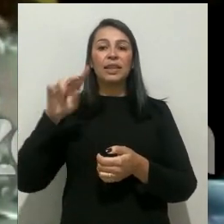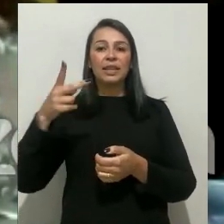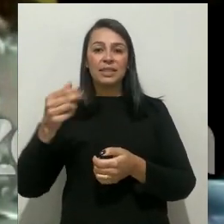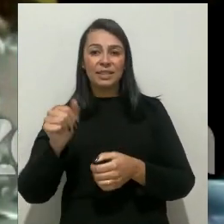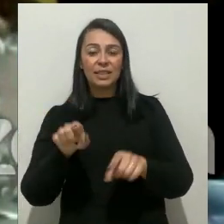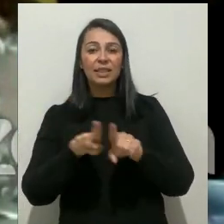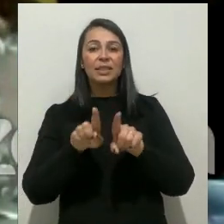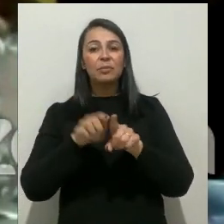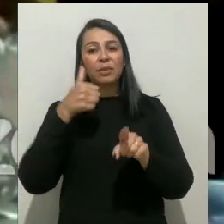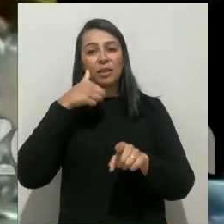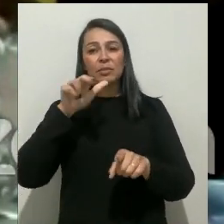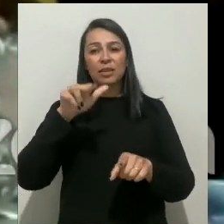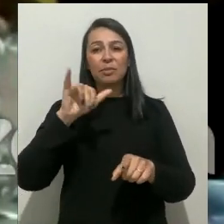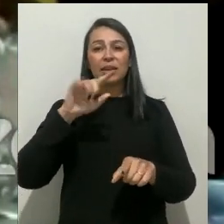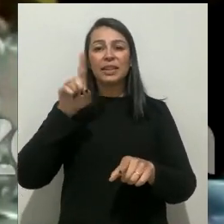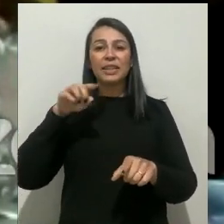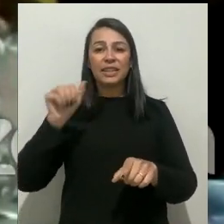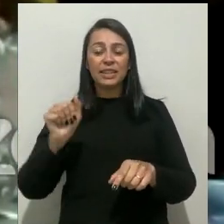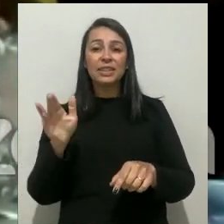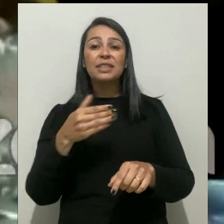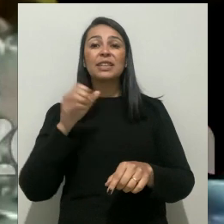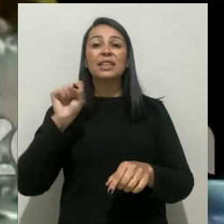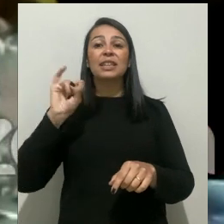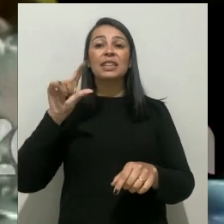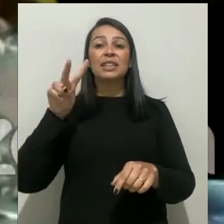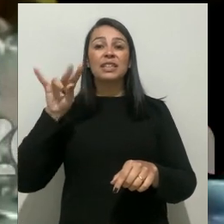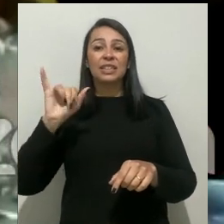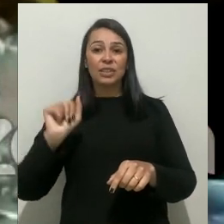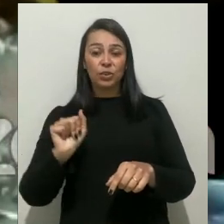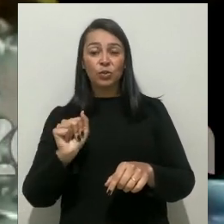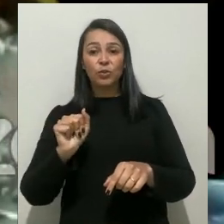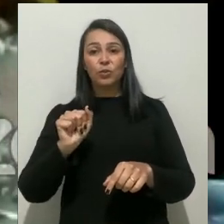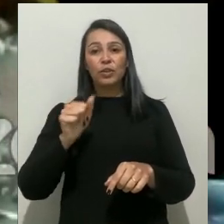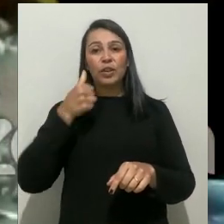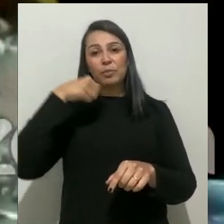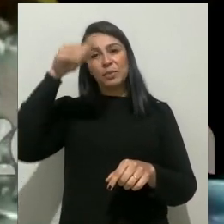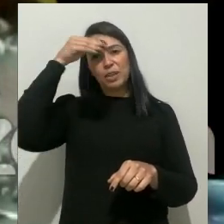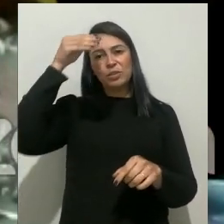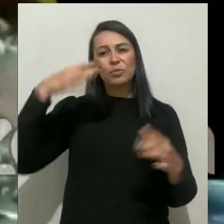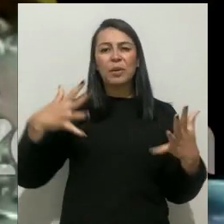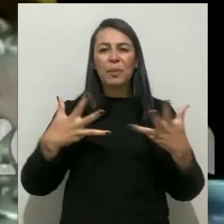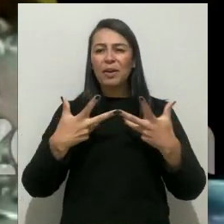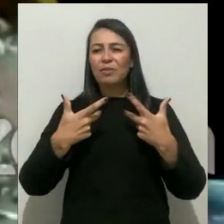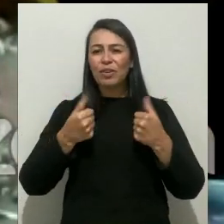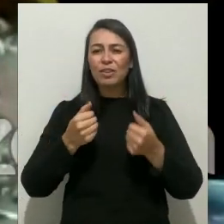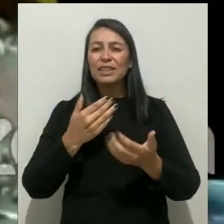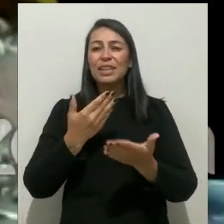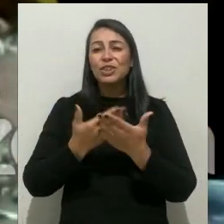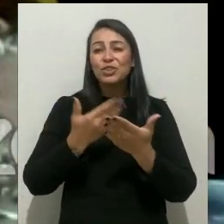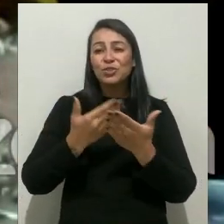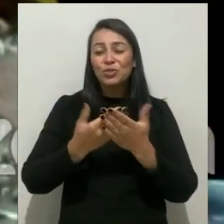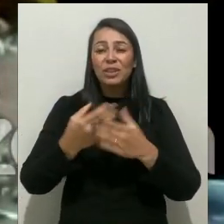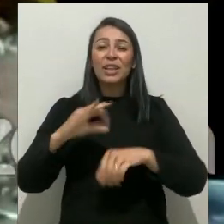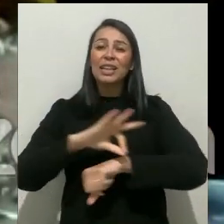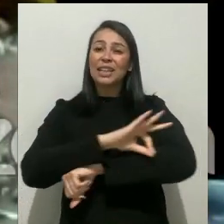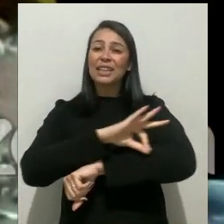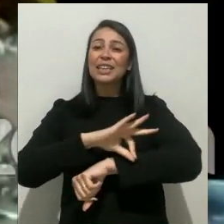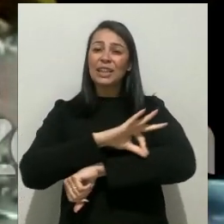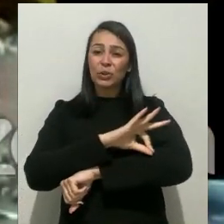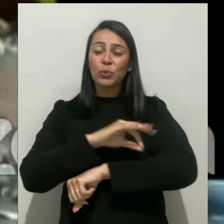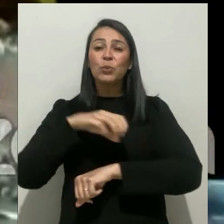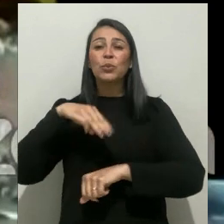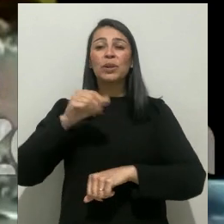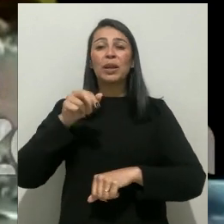irmã, Silvia, minha sobrinha maravilhosa, que está no processo de estudar arquitetura, Mariane,